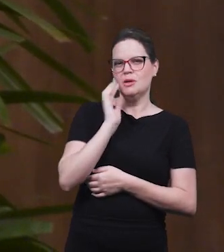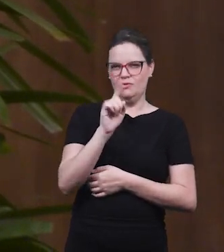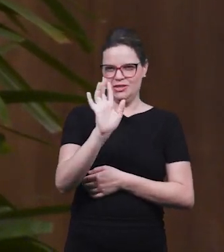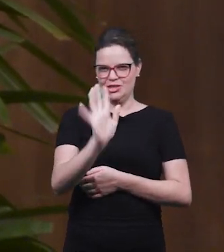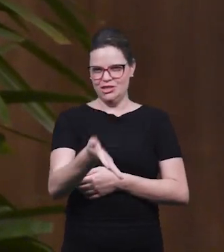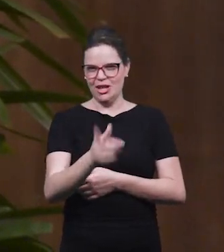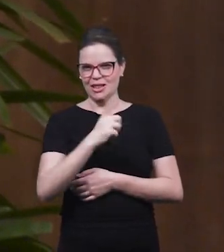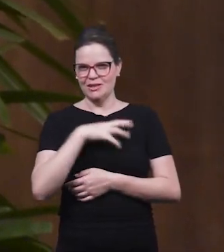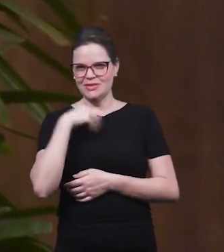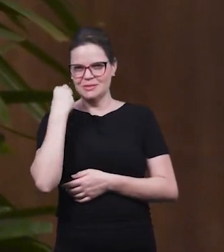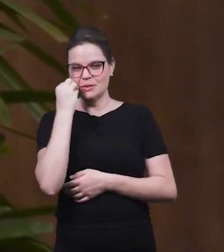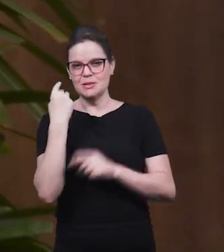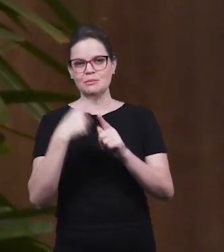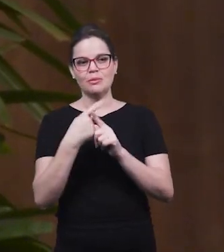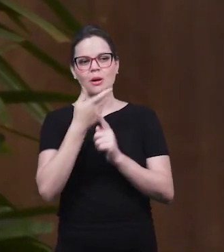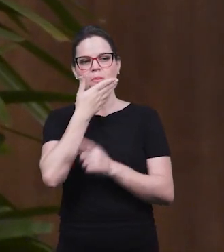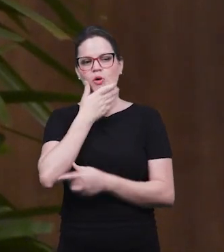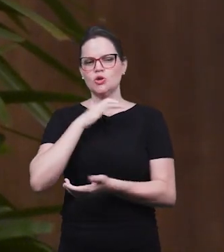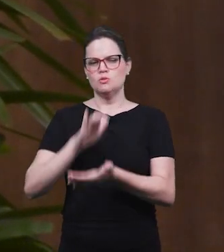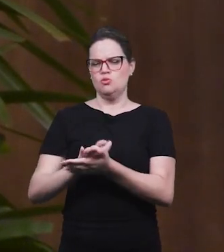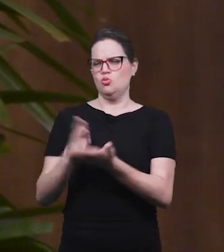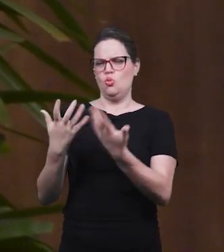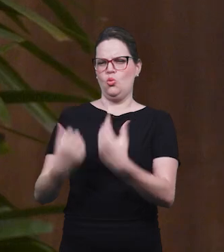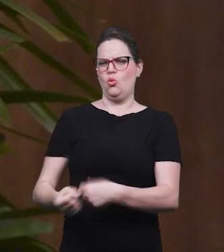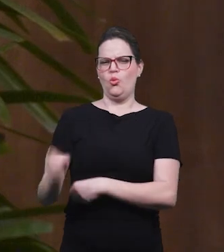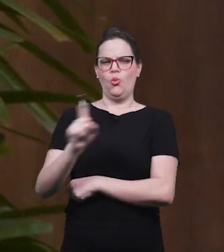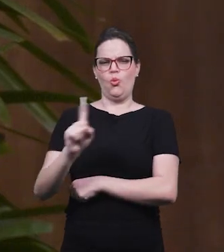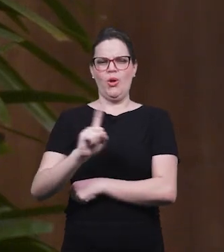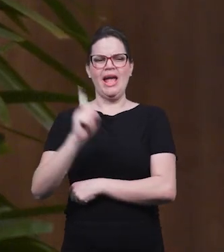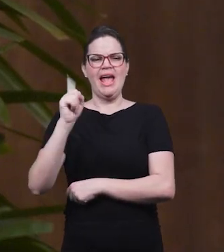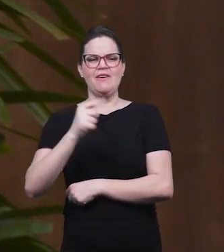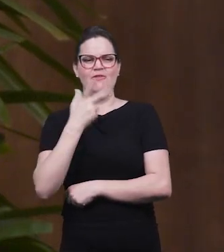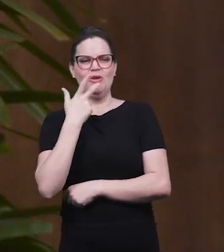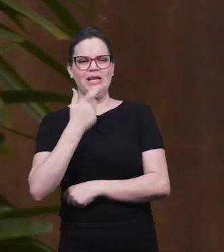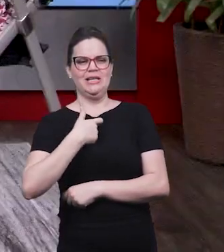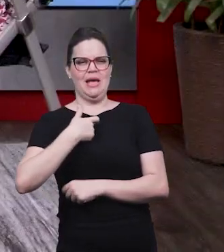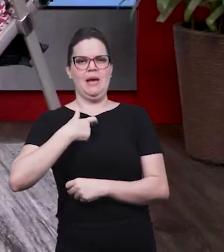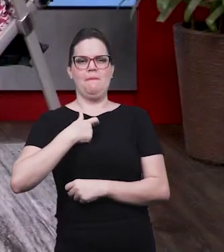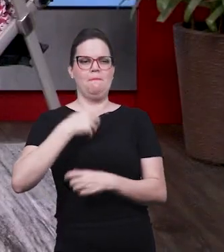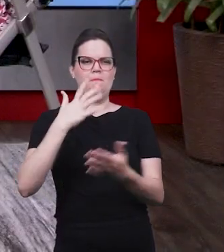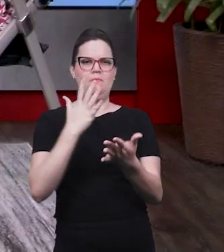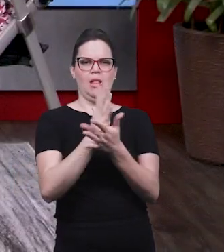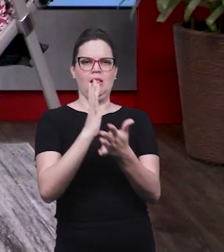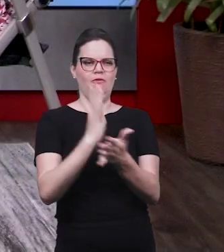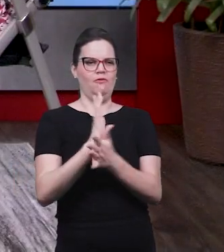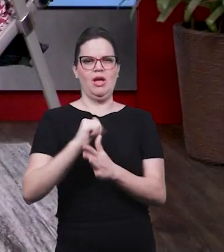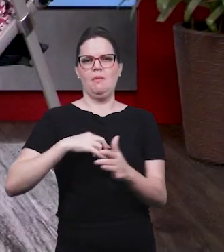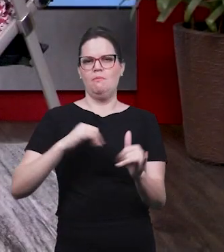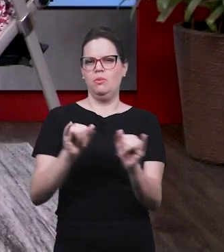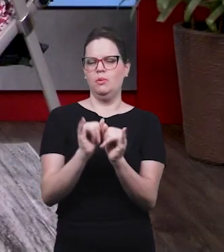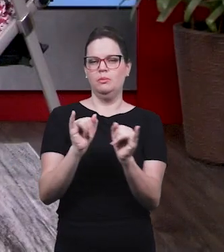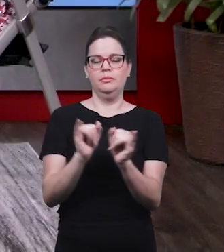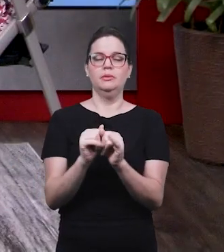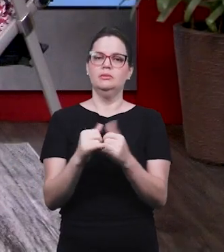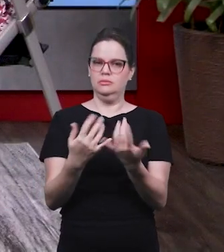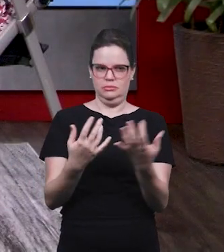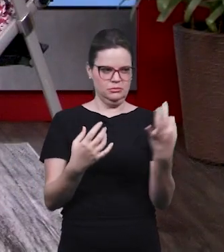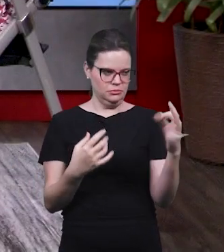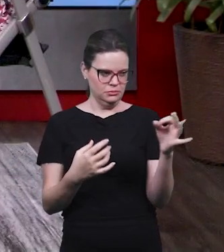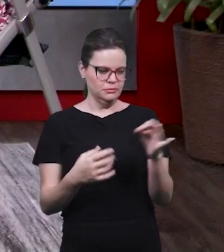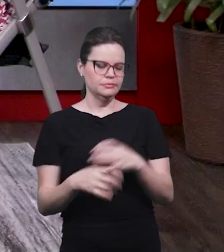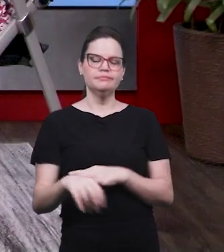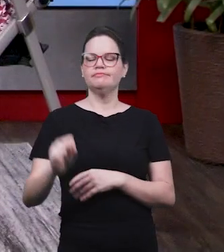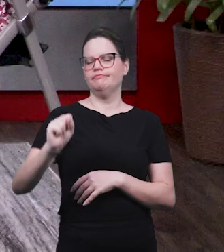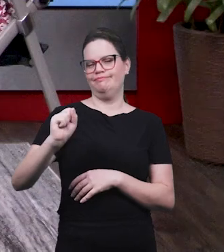né? Porque ele não aceita de forma nenhuma, diz que é coisa da minha cabeça, não é assim? É verdade. Mas eu